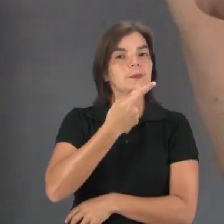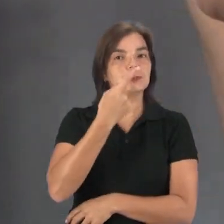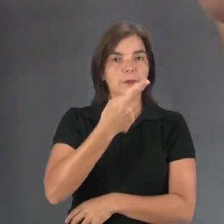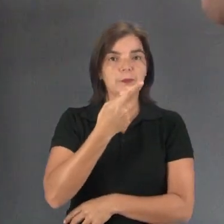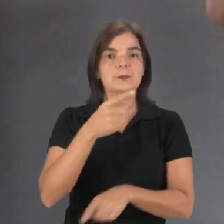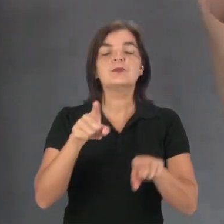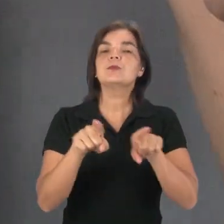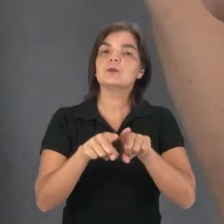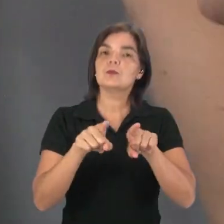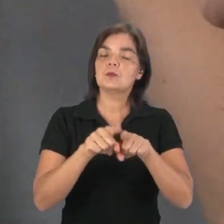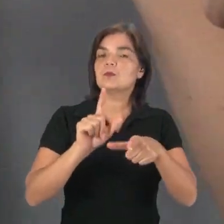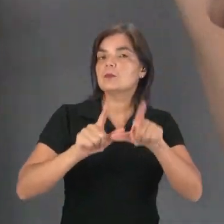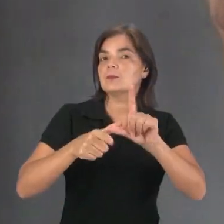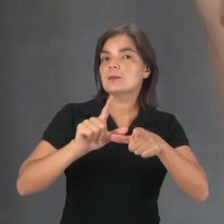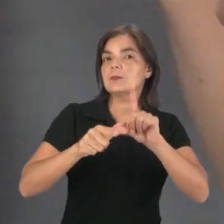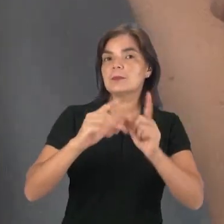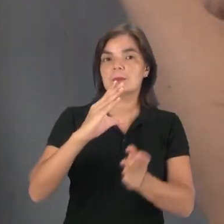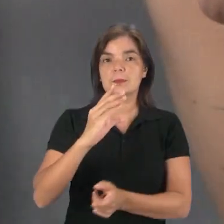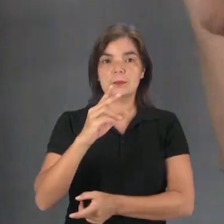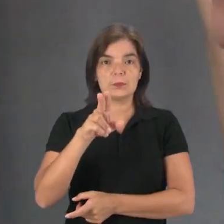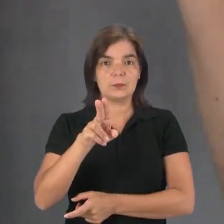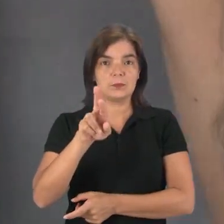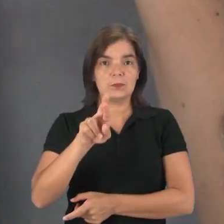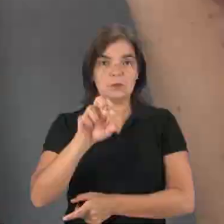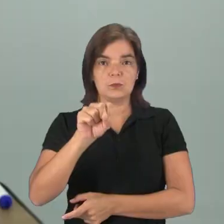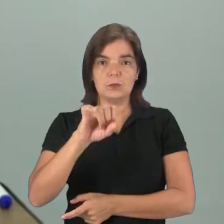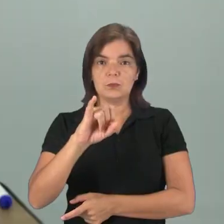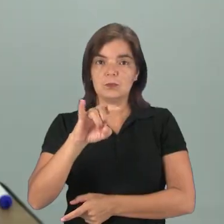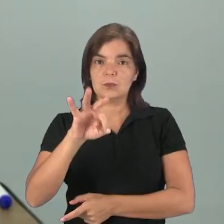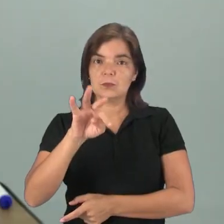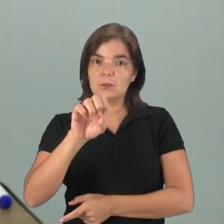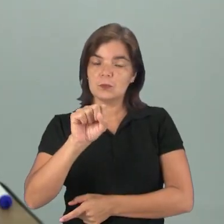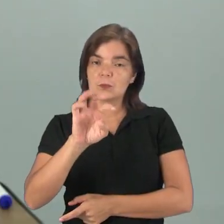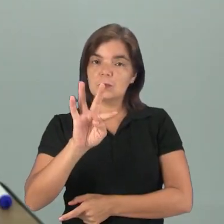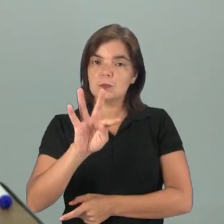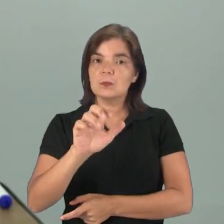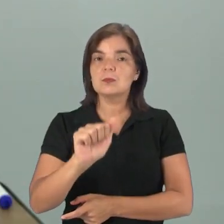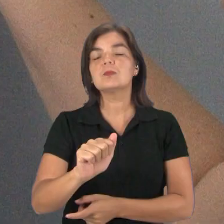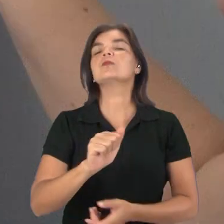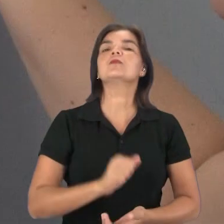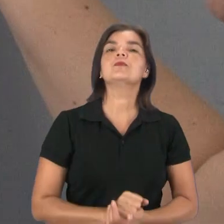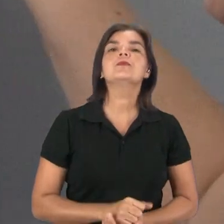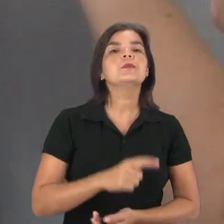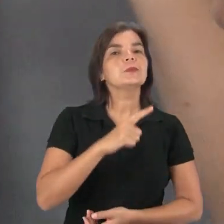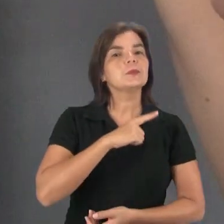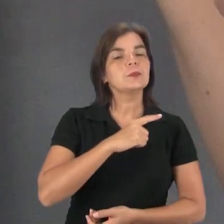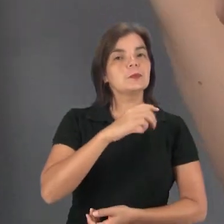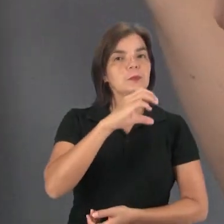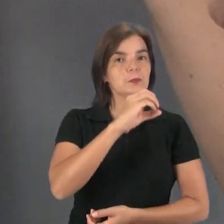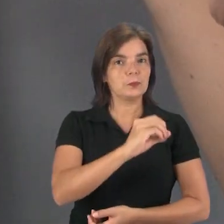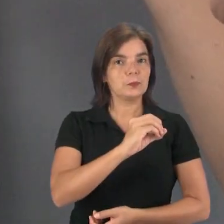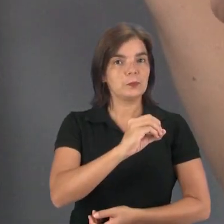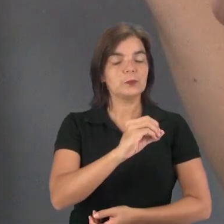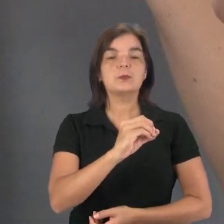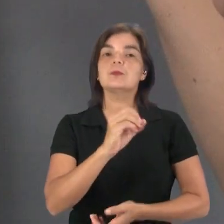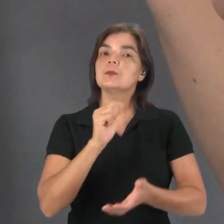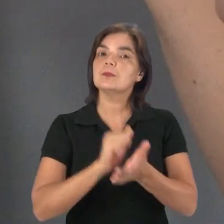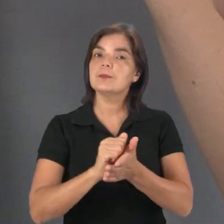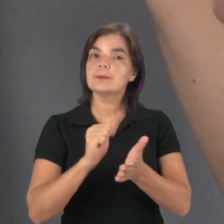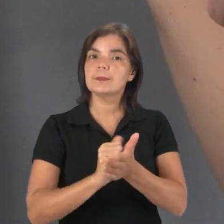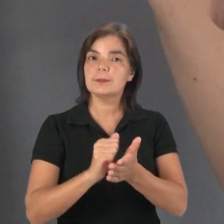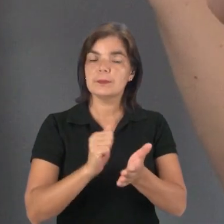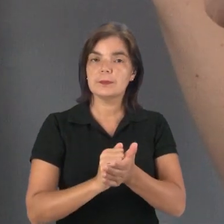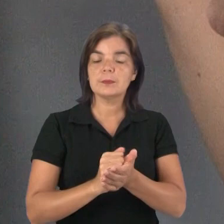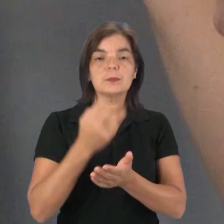letra cursiva, né? Nós vamos ler em letras, né? Nós vamos escrever em letras. Então, nós temos o 0 e a escrita